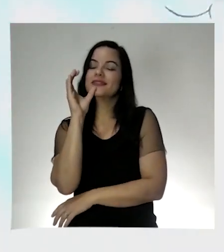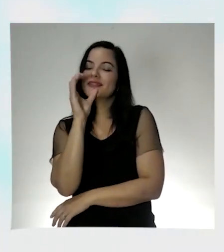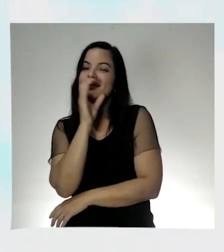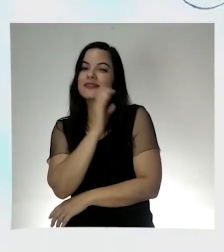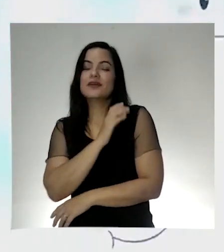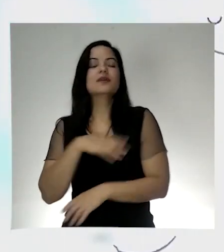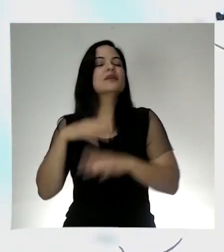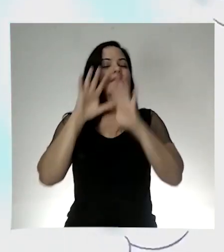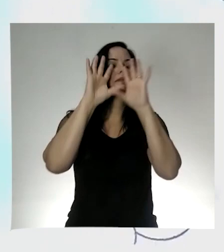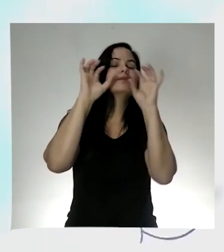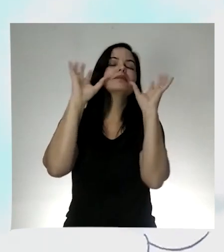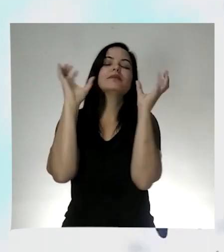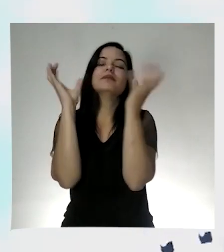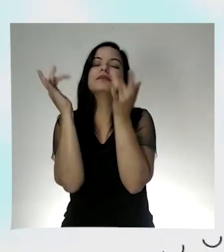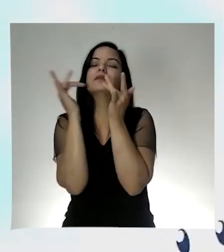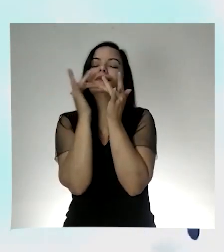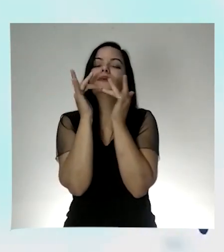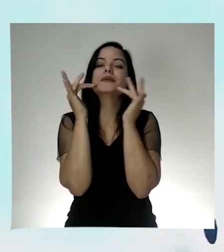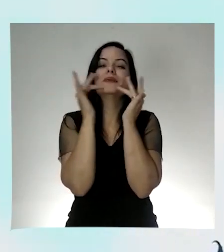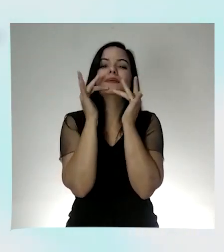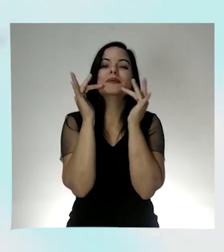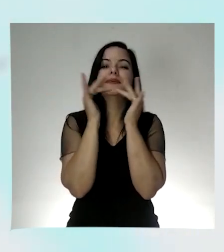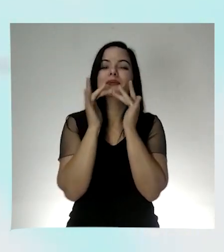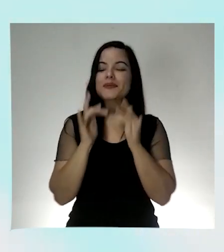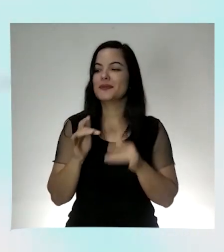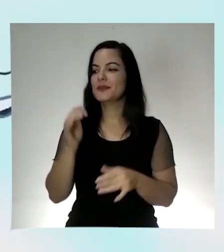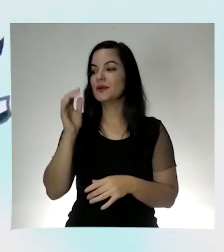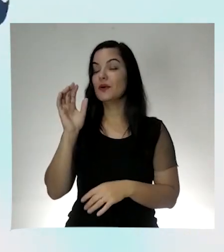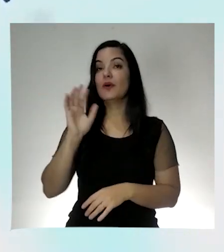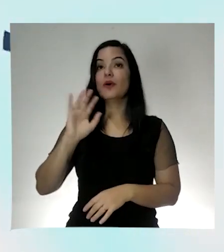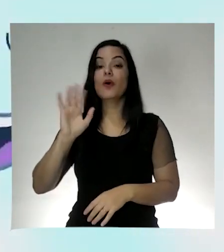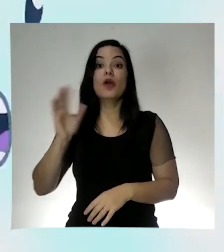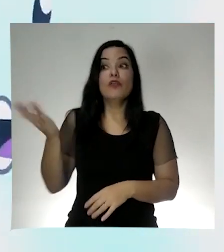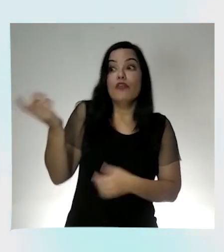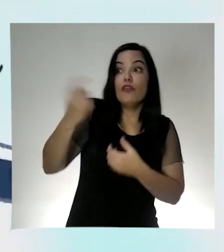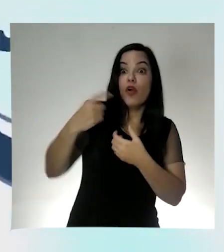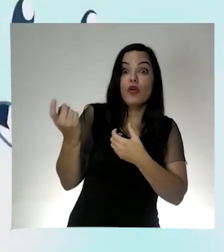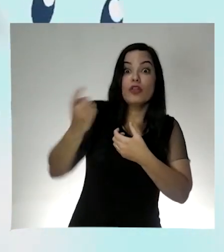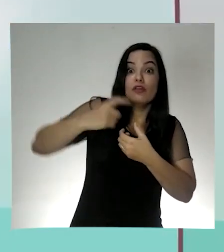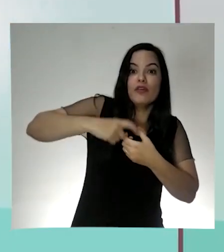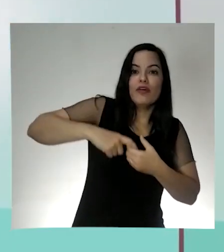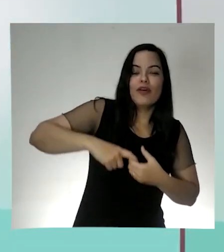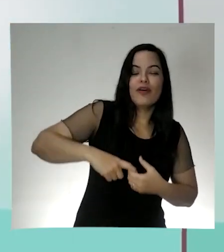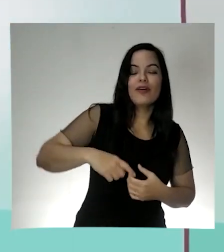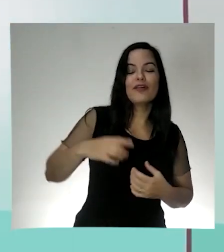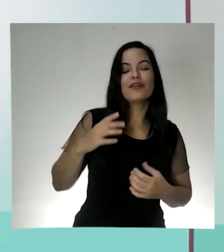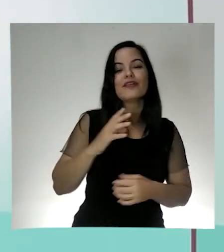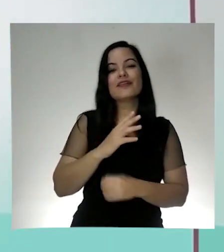Que nuvem aconchegante. Ei, ei, não, volta, volta.